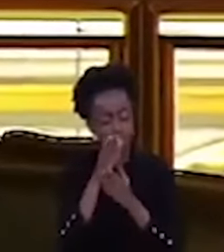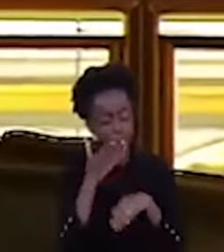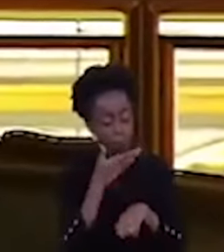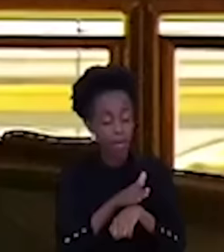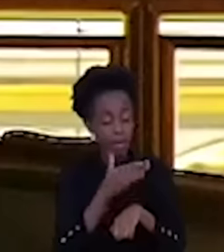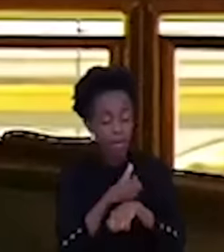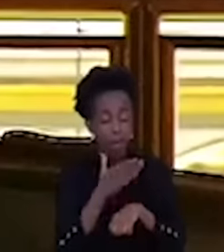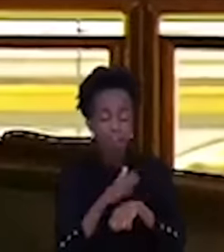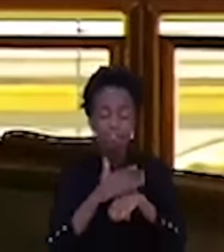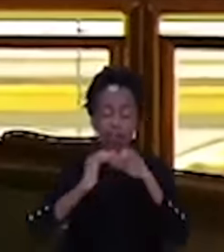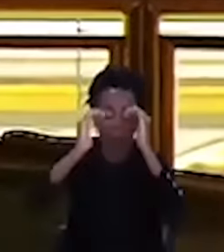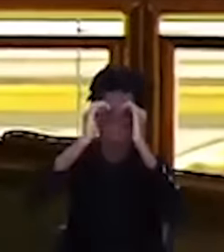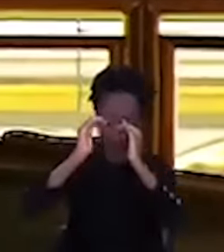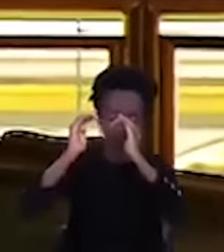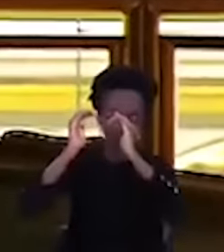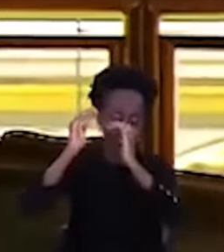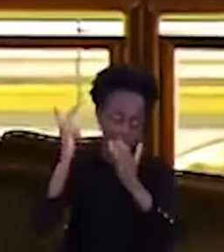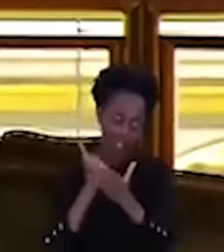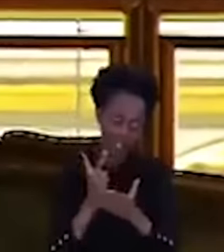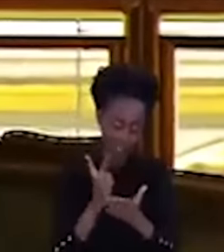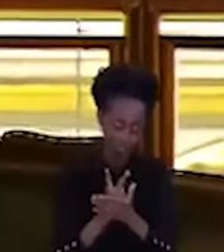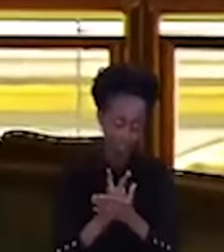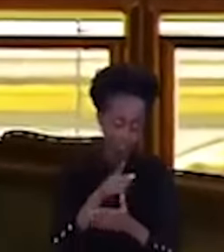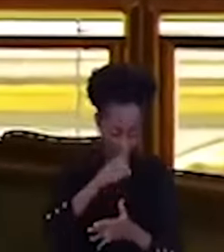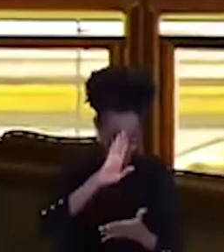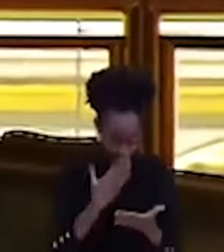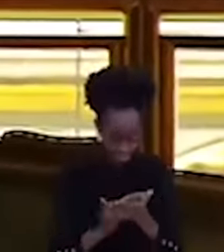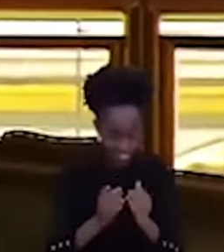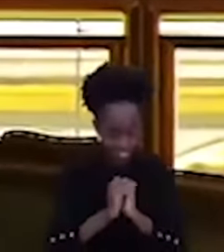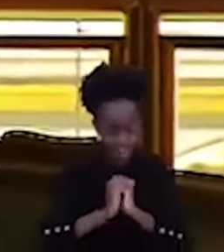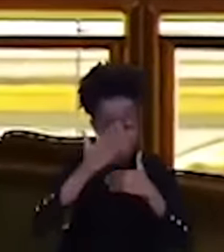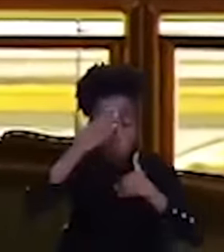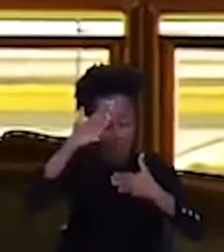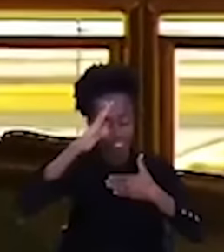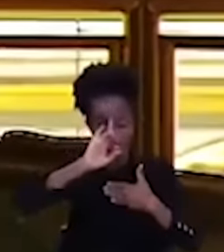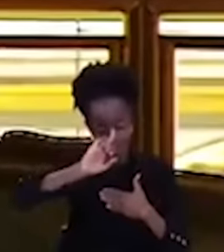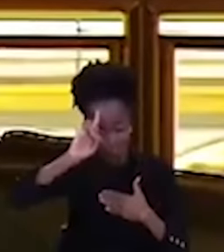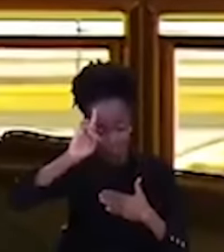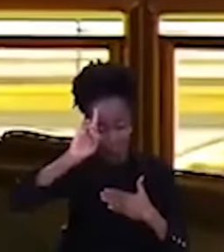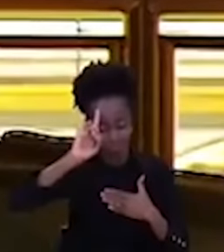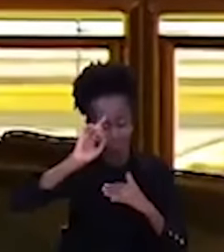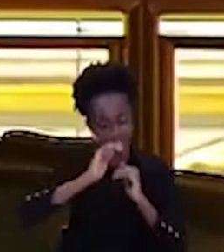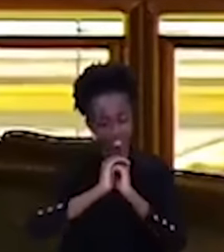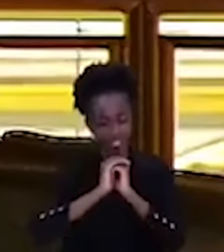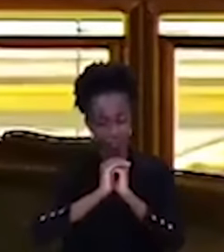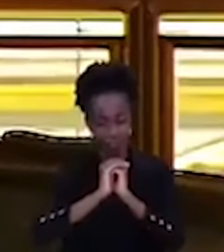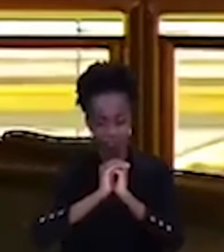prática da obediência à tua palavra. E todos digam graças a Deus e